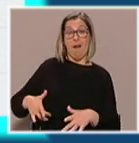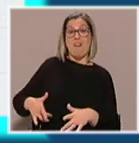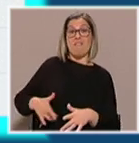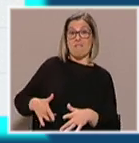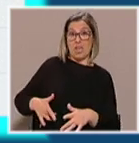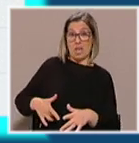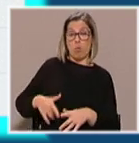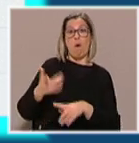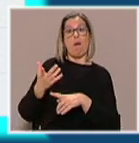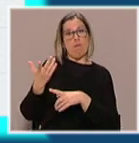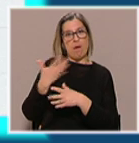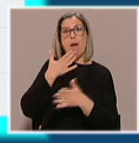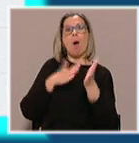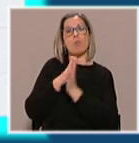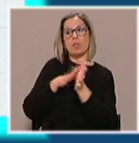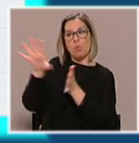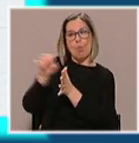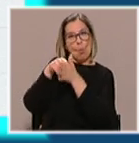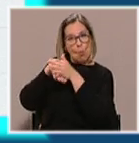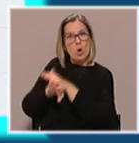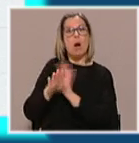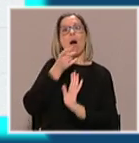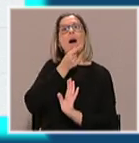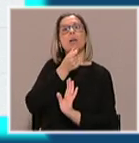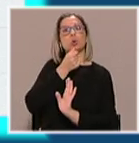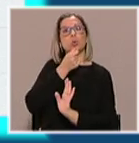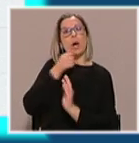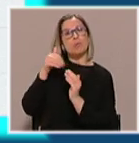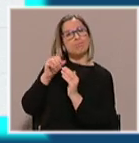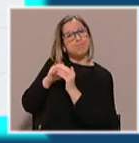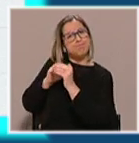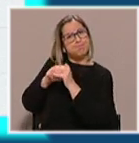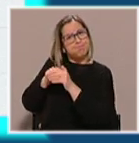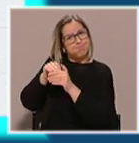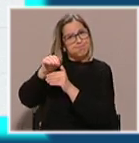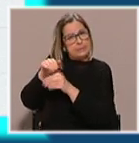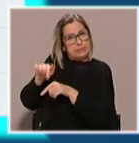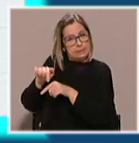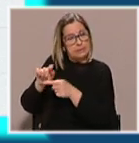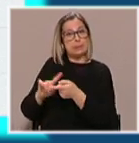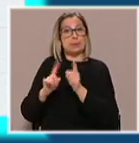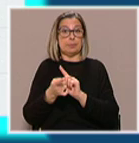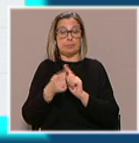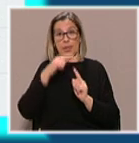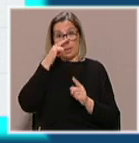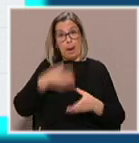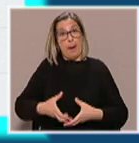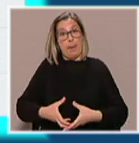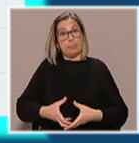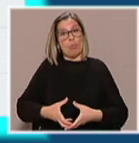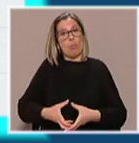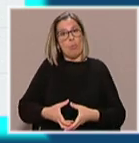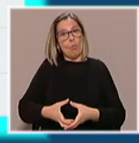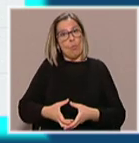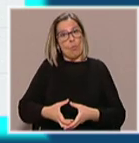mesmos açúcares e verifica-se então uma inibição da contração da bexiga e a atividade